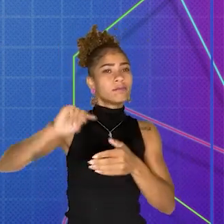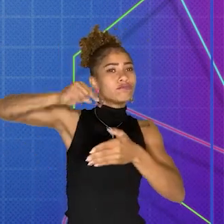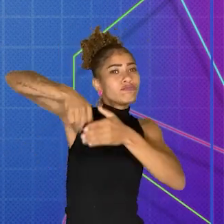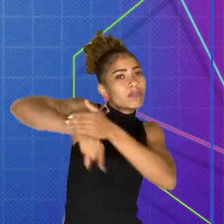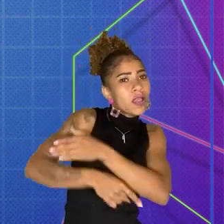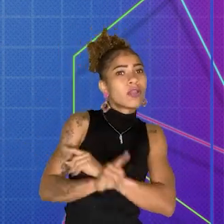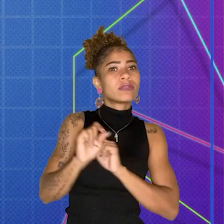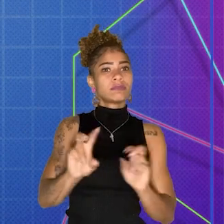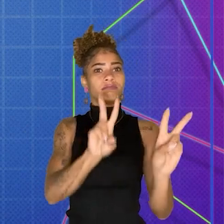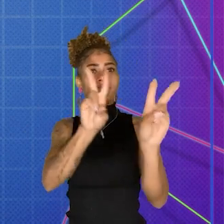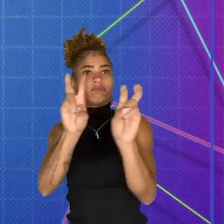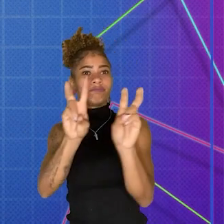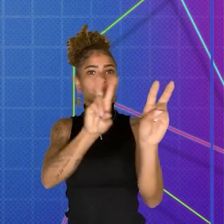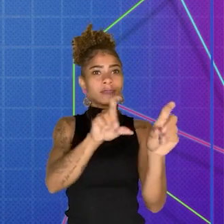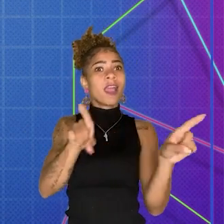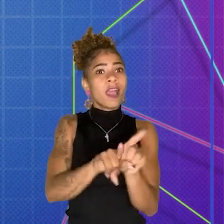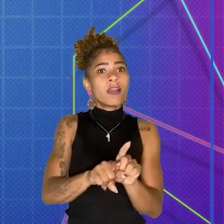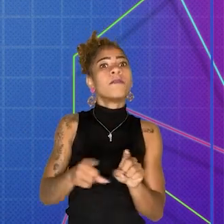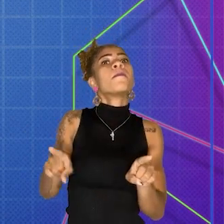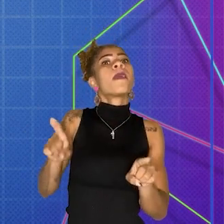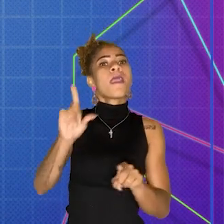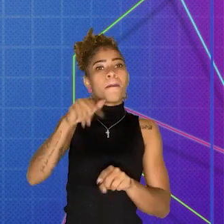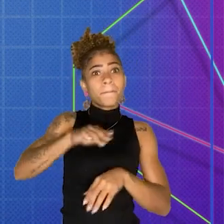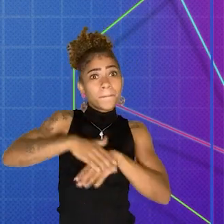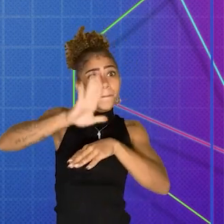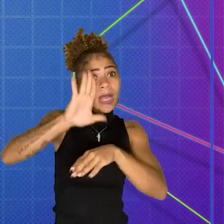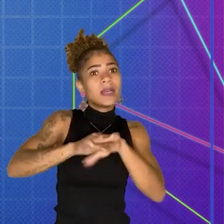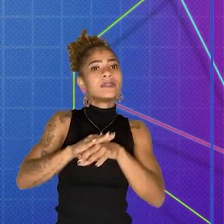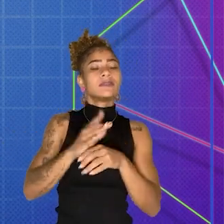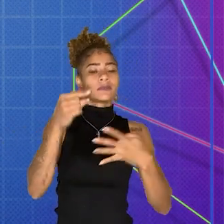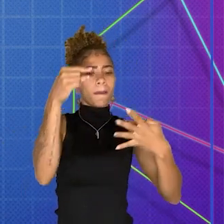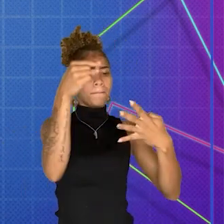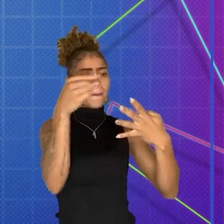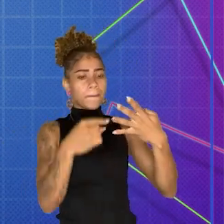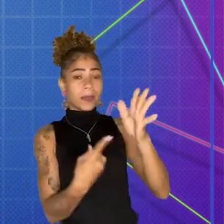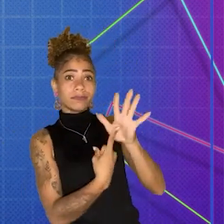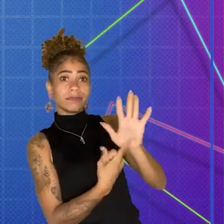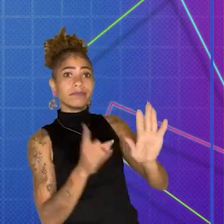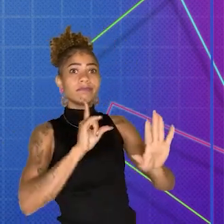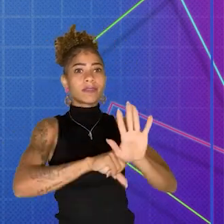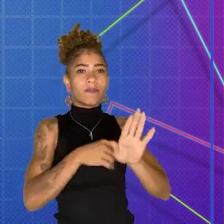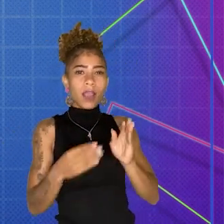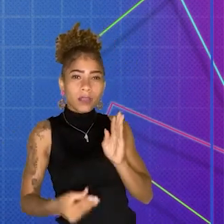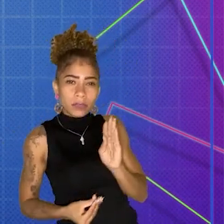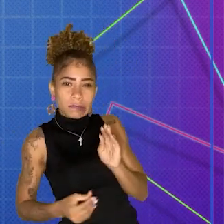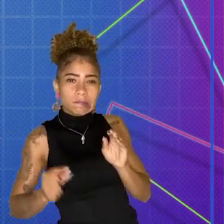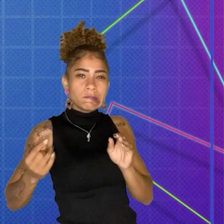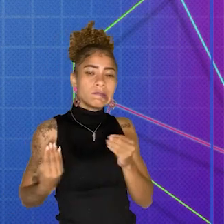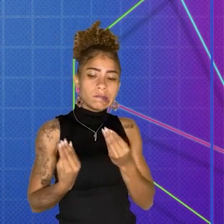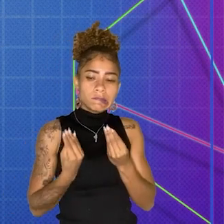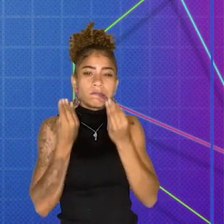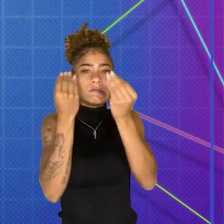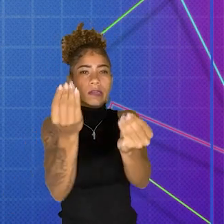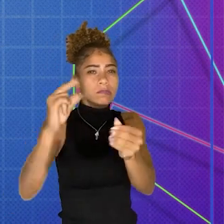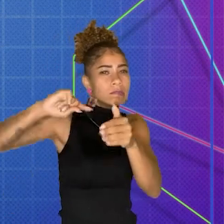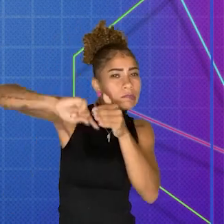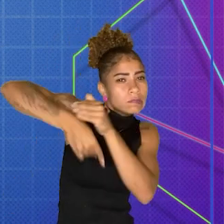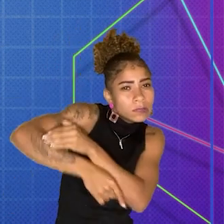e aprofundamento de suas motivações, e inclusão de elementos simbólicos e metáforas que acrescentem profundidade à